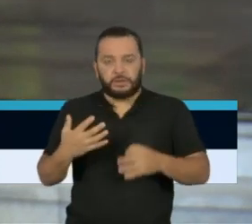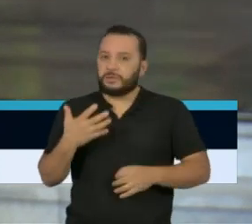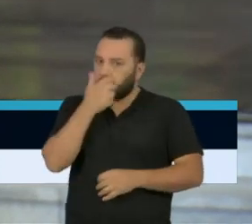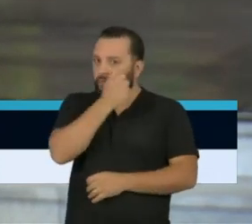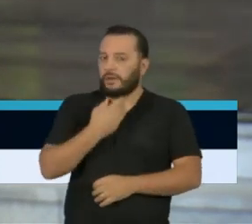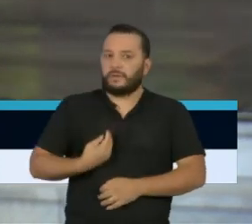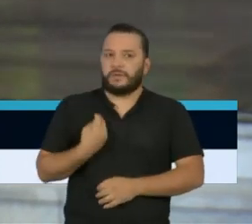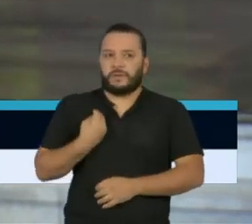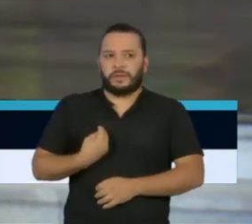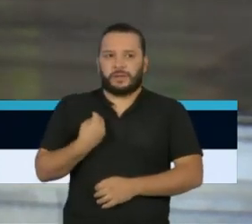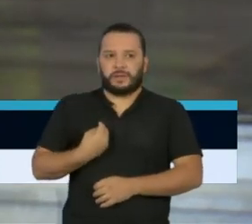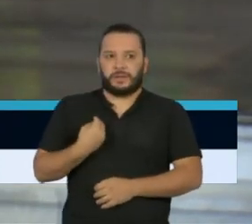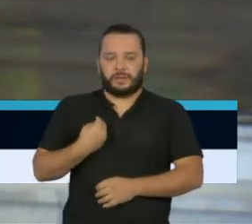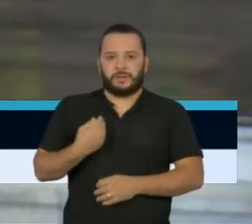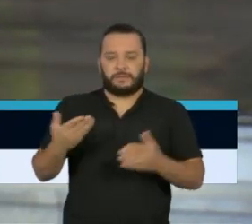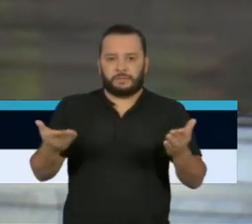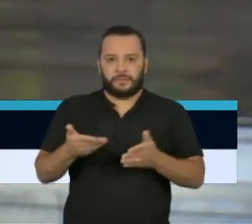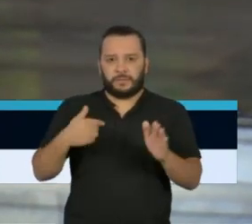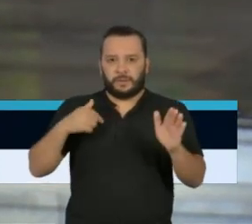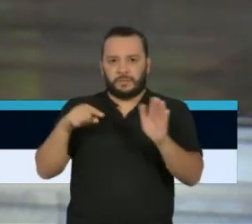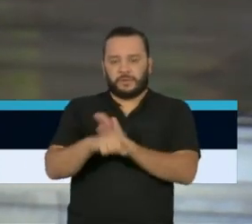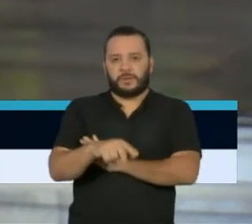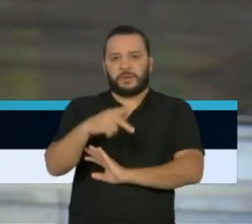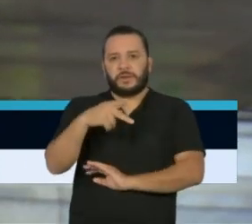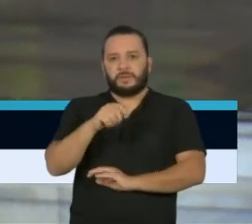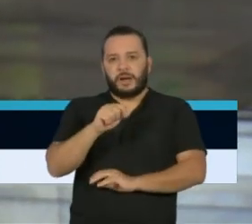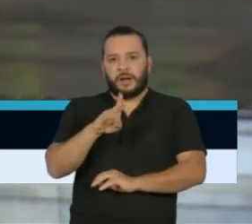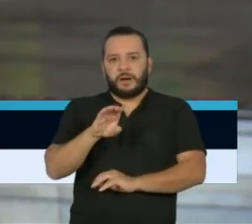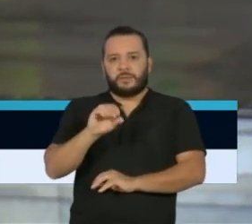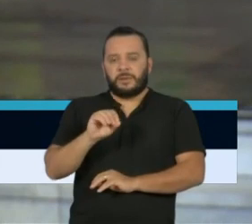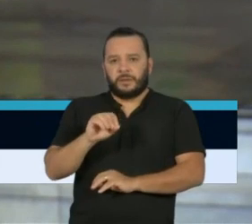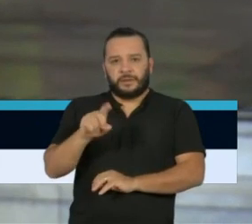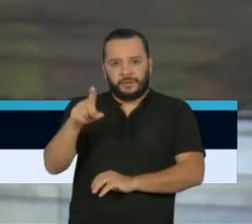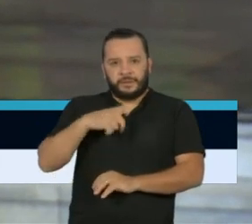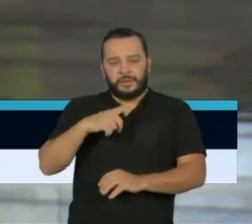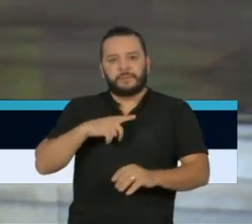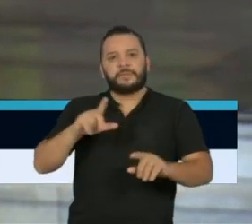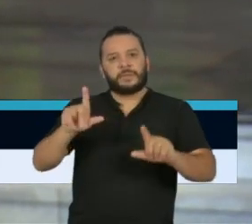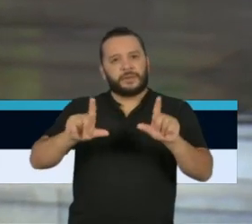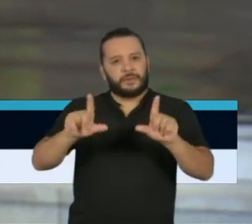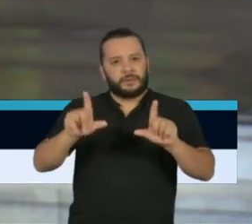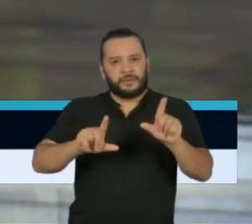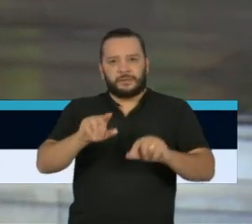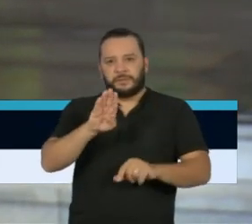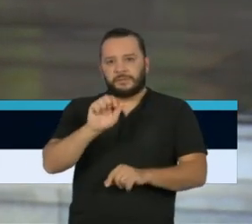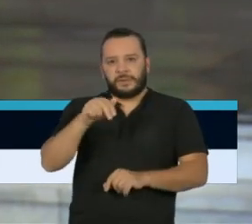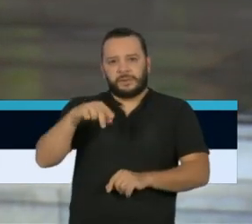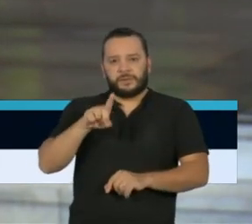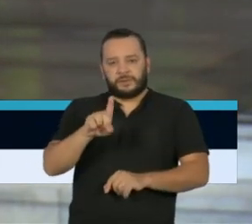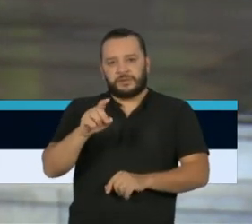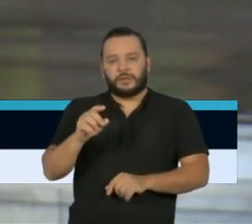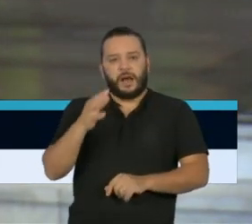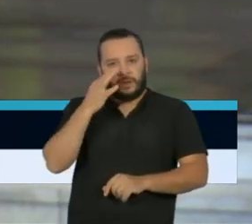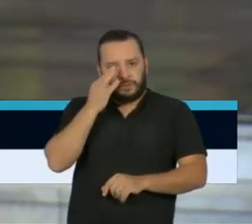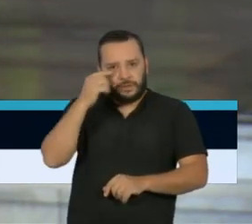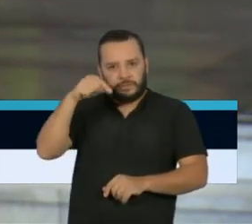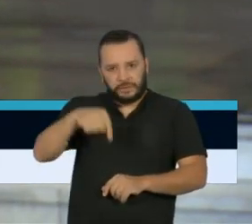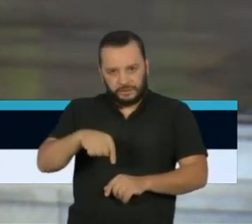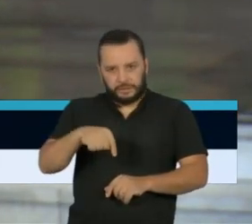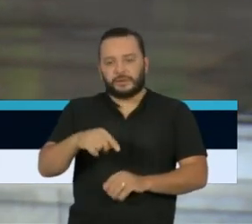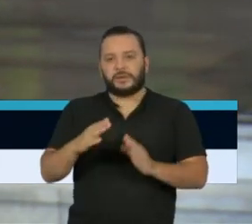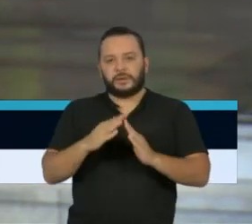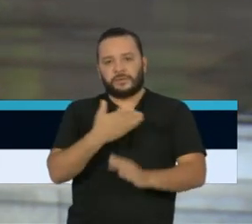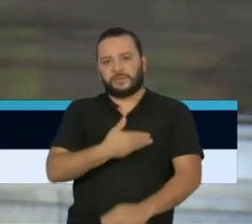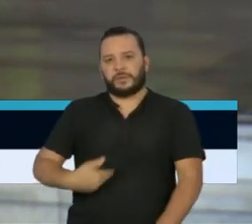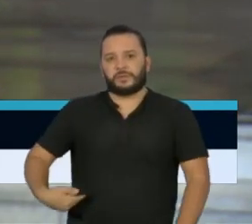E agora sim, vamos à pergunta do Pablo Ribeiro, da TV Band News, que está ao vivo aqui do Palácio dos Bandeirantes. Pablo, obrigado pela presença.